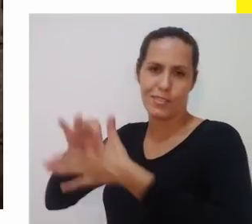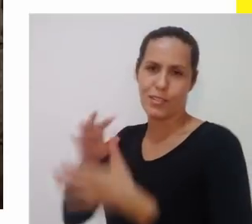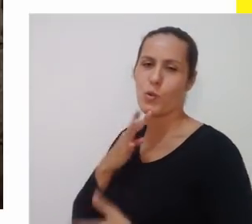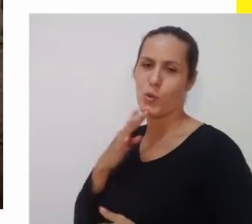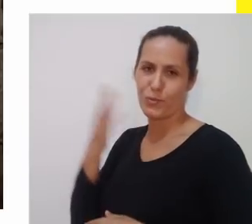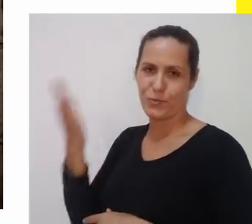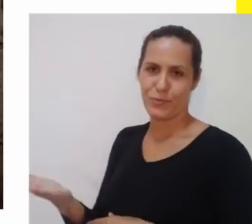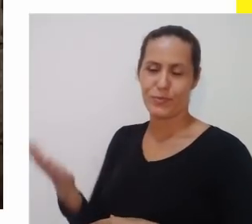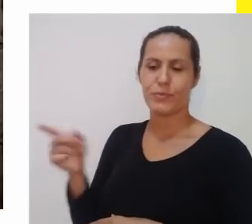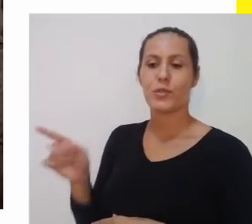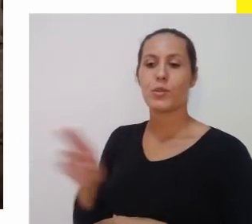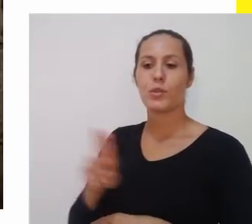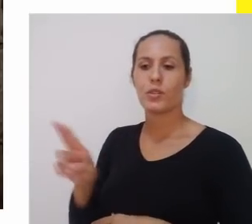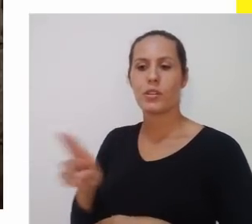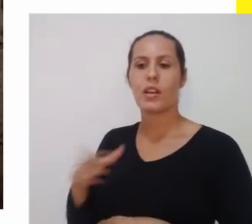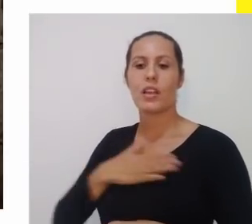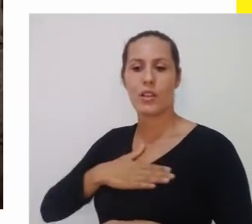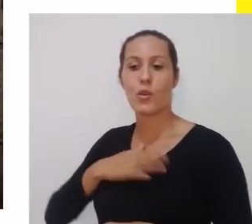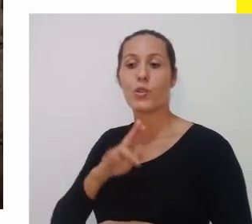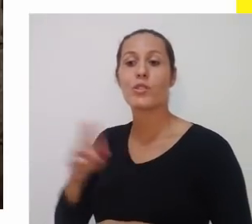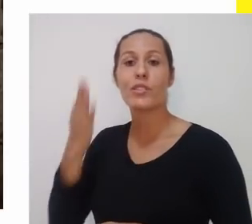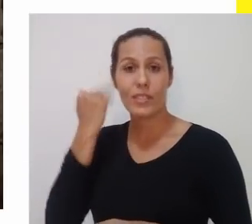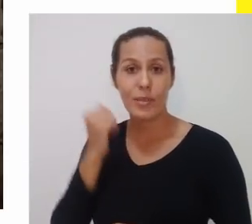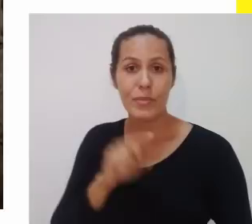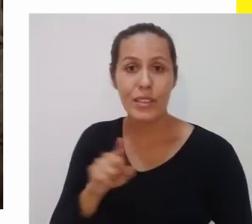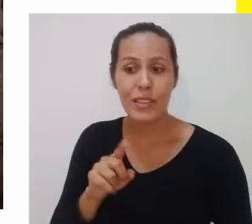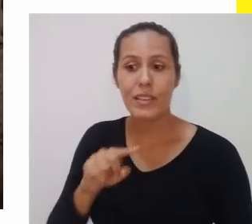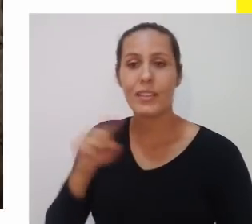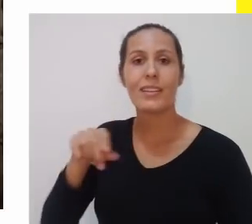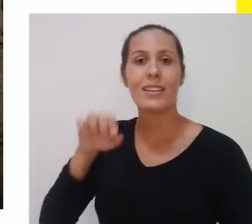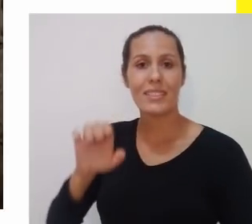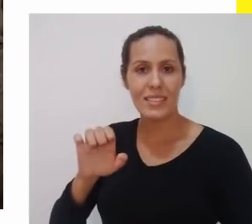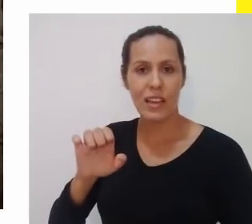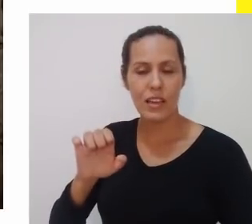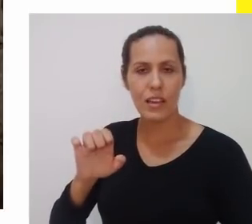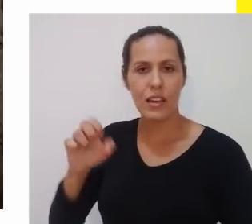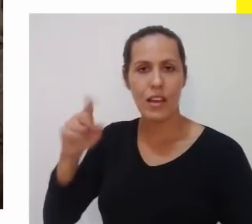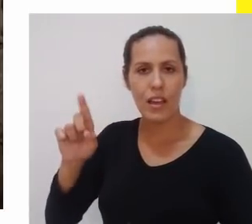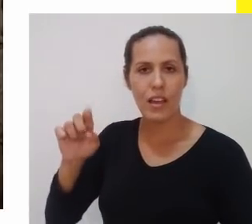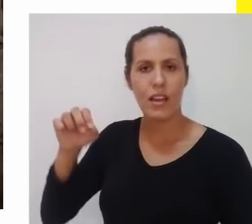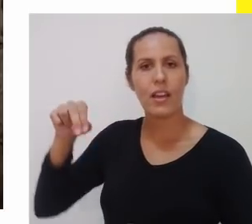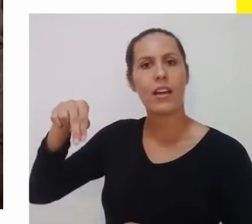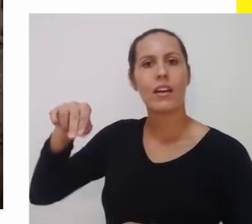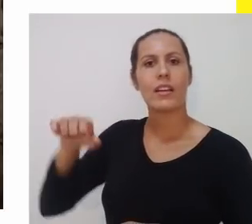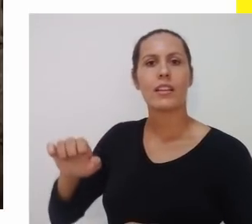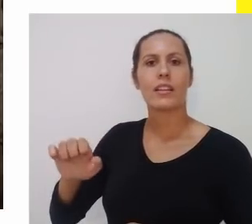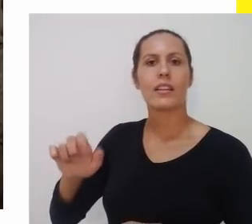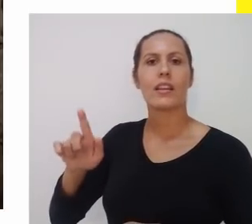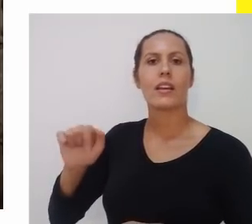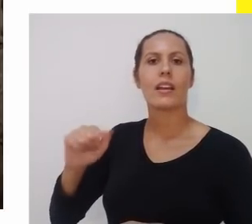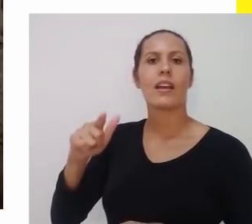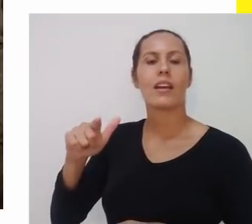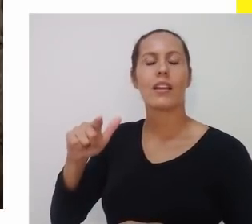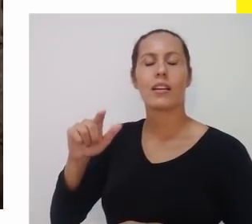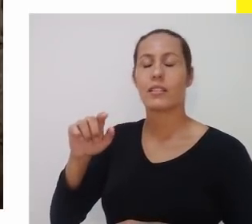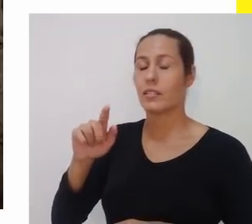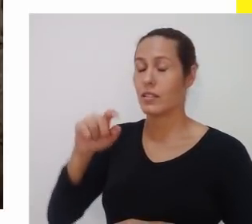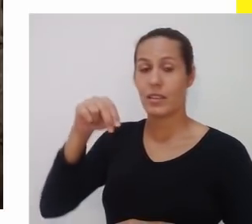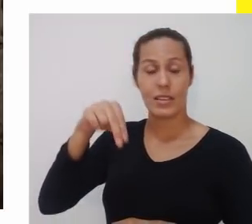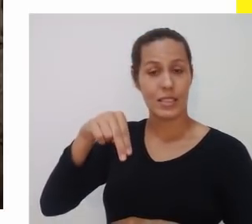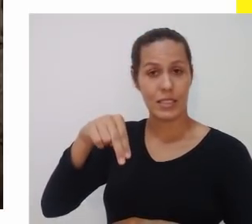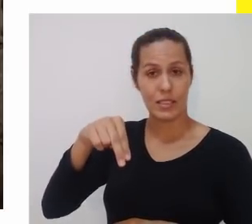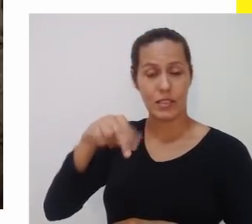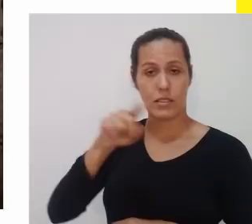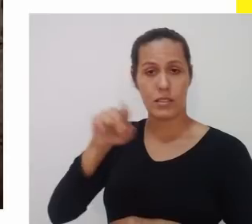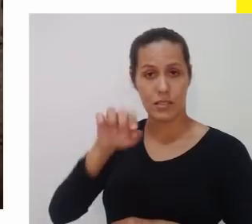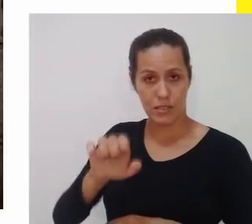conheci pessoalmente. Vocês estão vendo aí? Ele gosta de ser chamado, sabe como? Zé Negão.